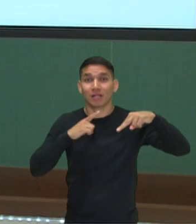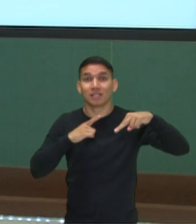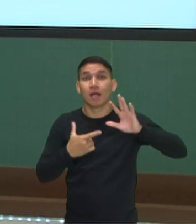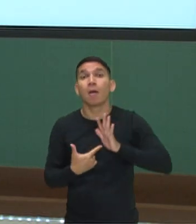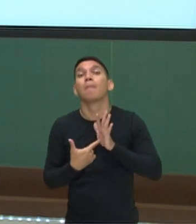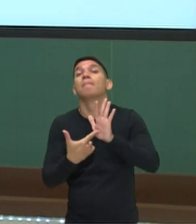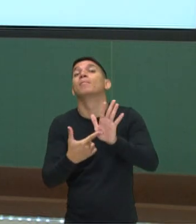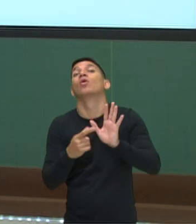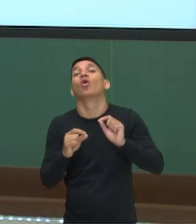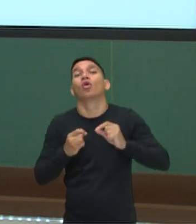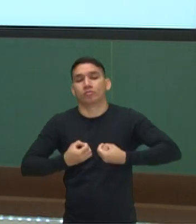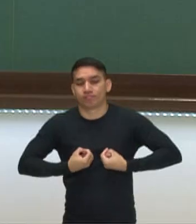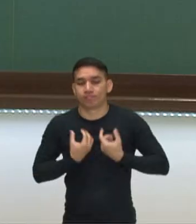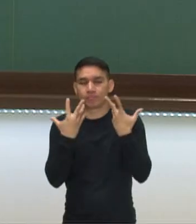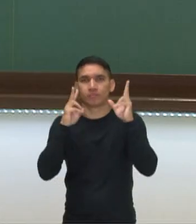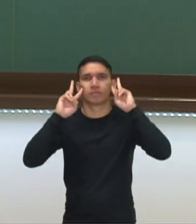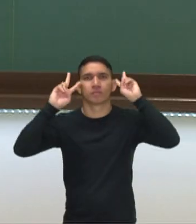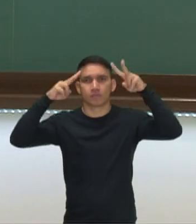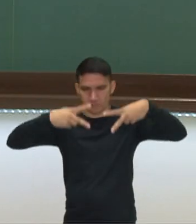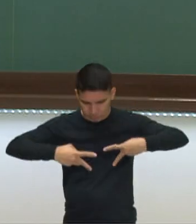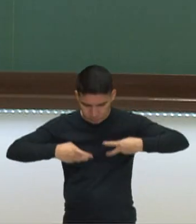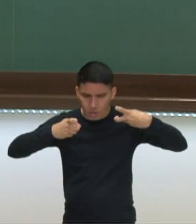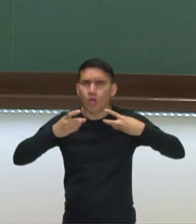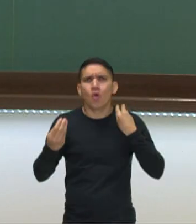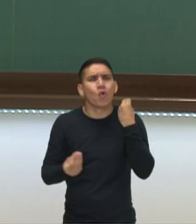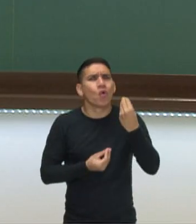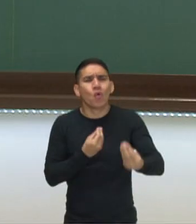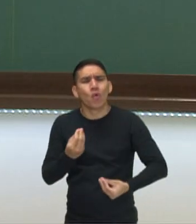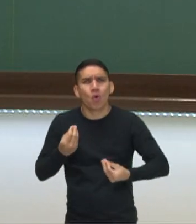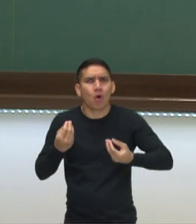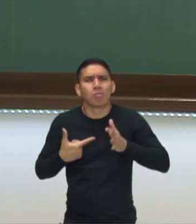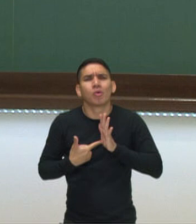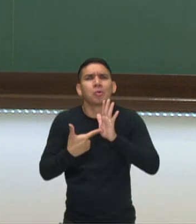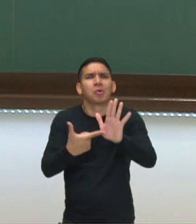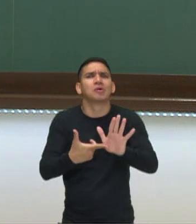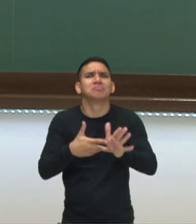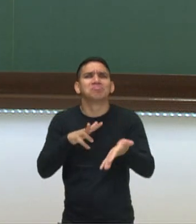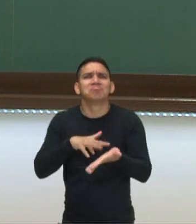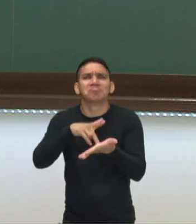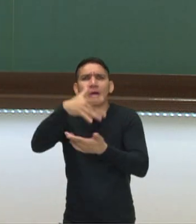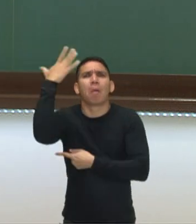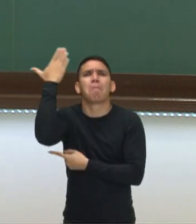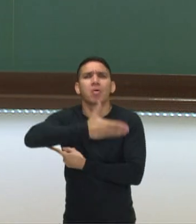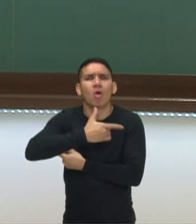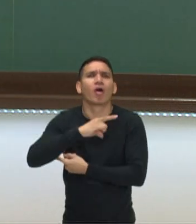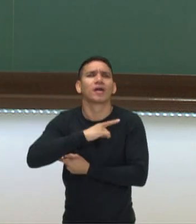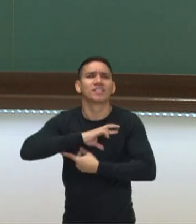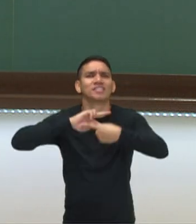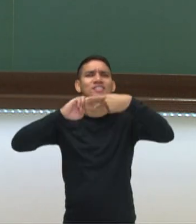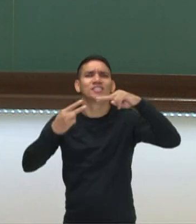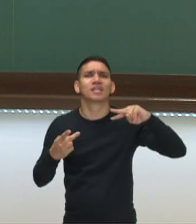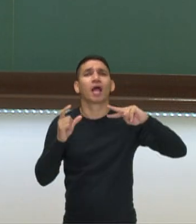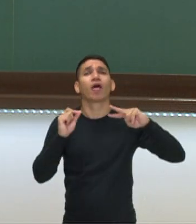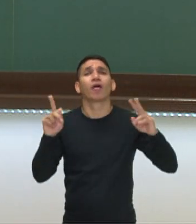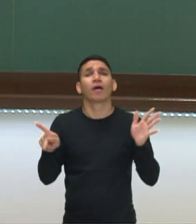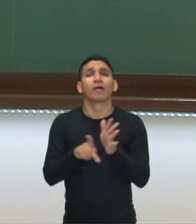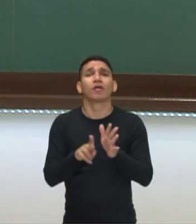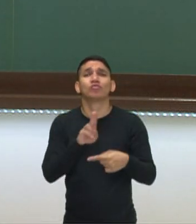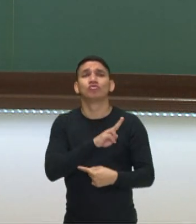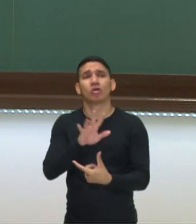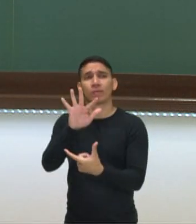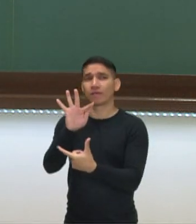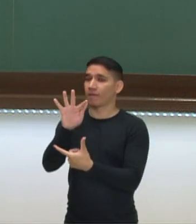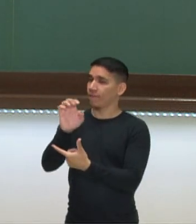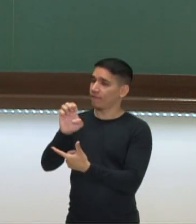expressam e quando a gente vê a expressão de um gene, a manifestação de um gene, a gente chama isso de